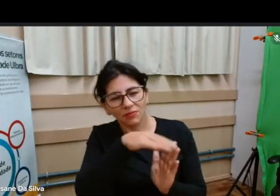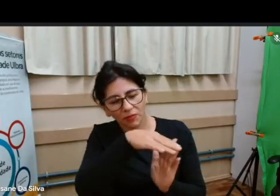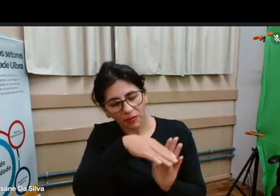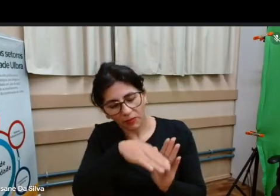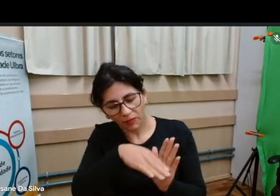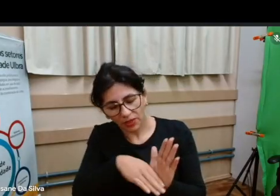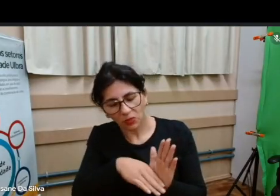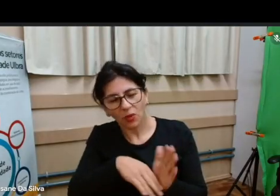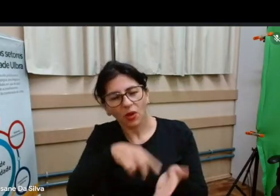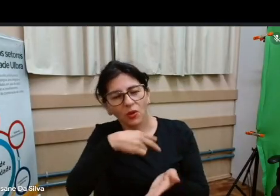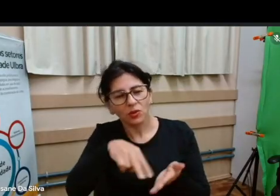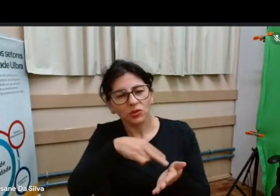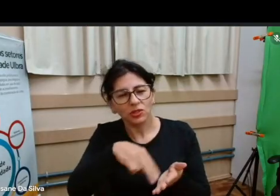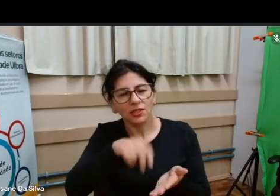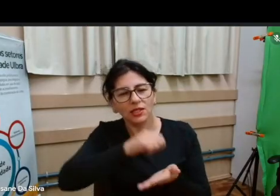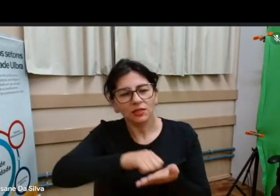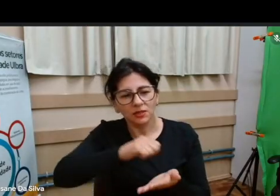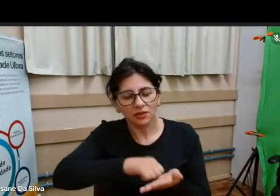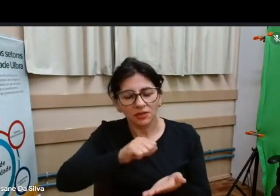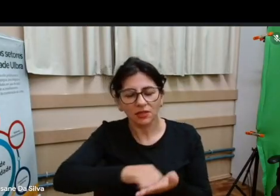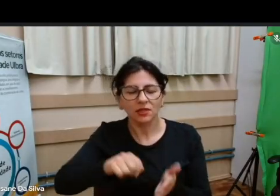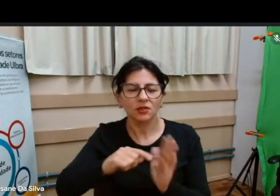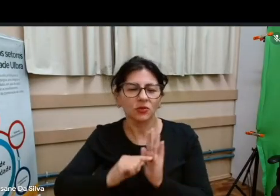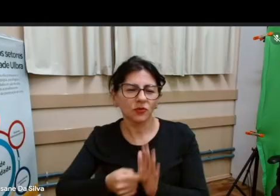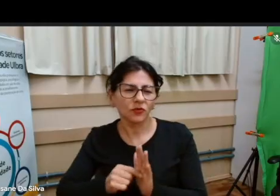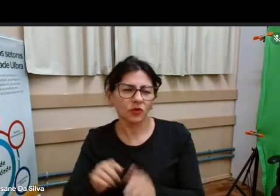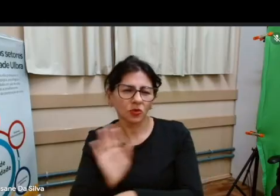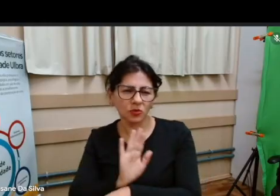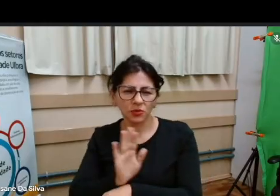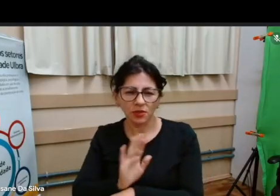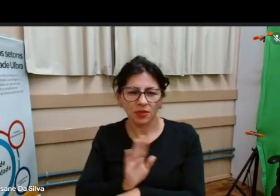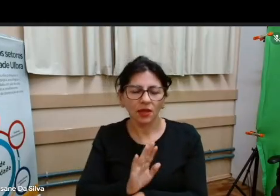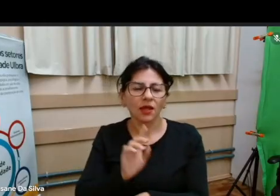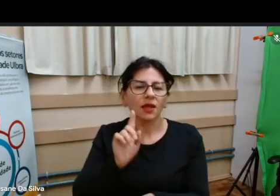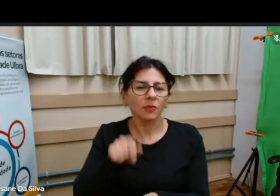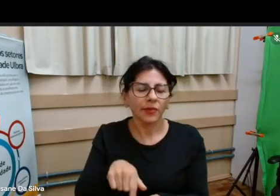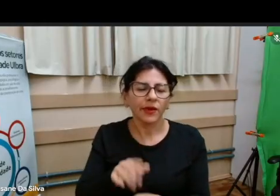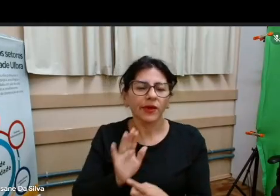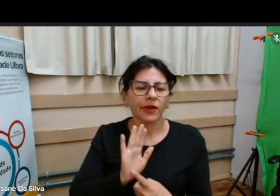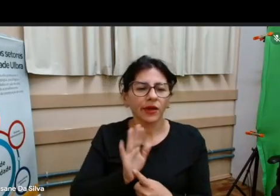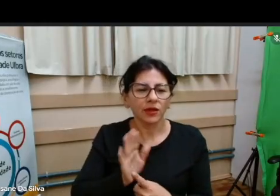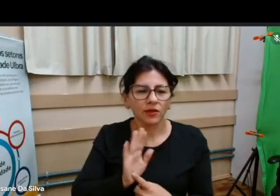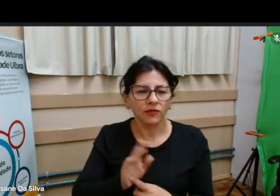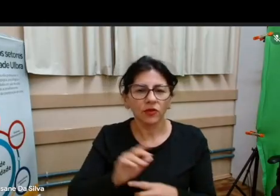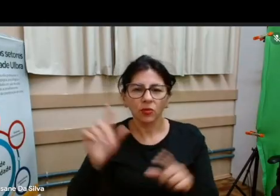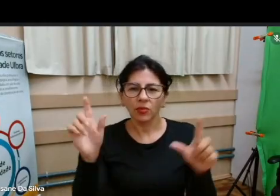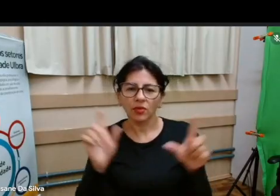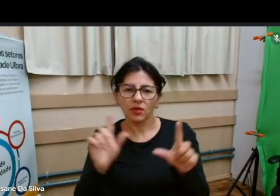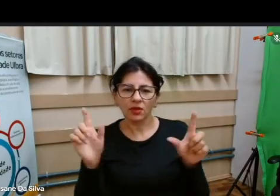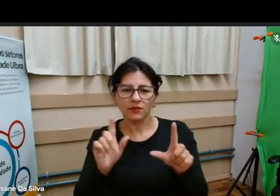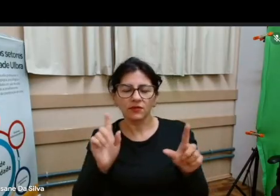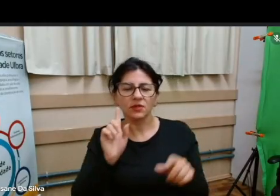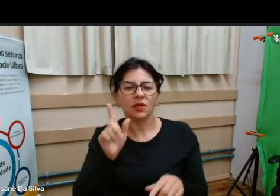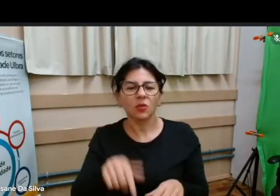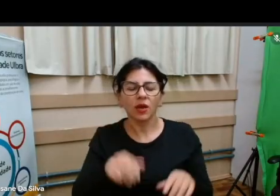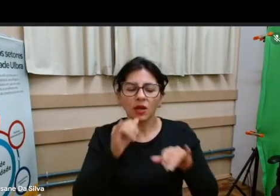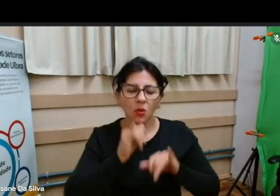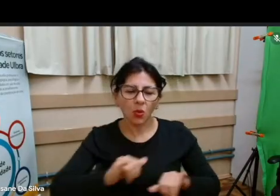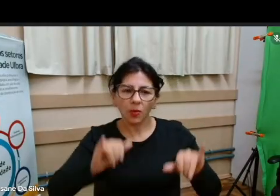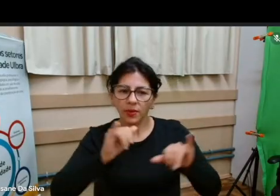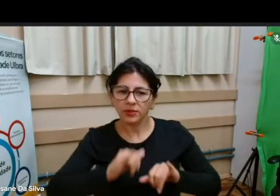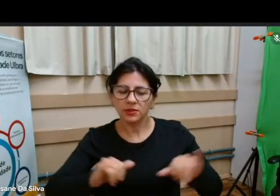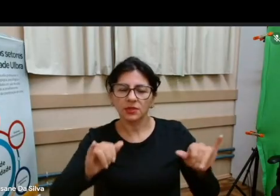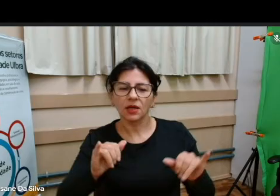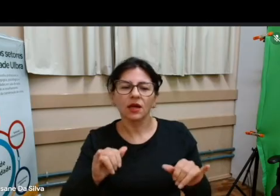eram eh filmes do cinema eram filmes e visivos eram comerciais